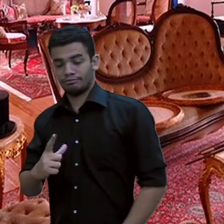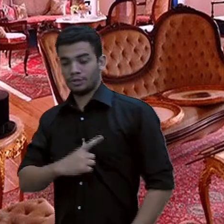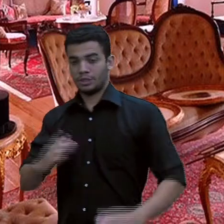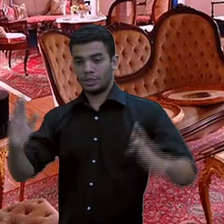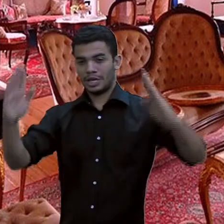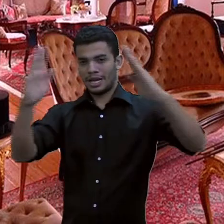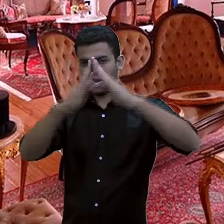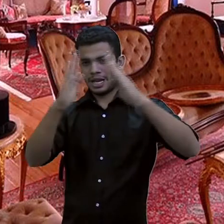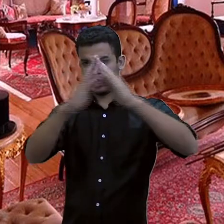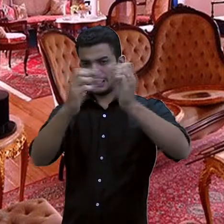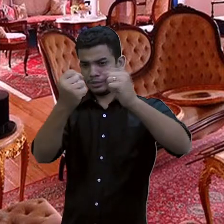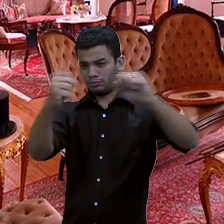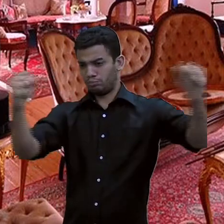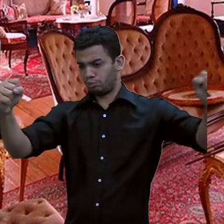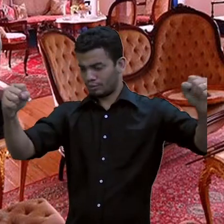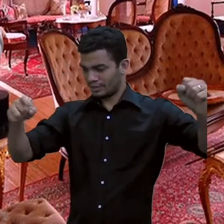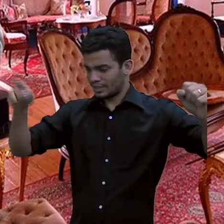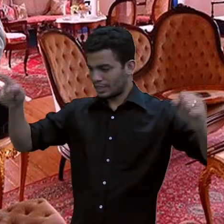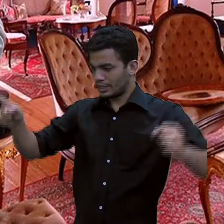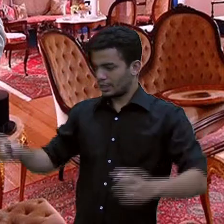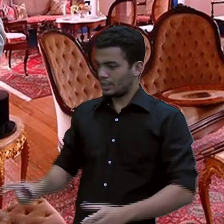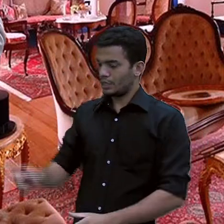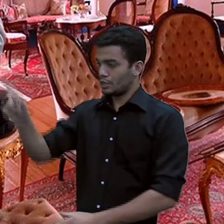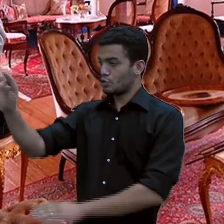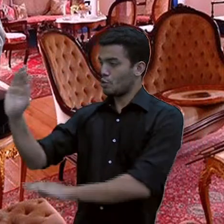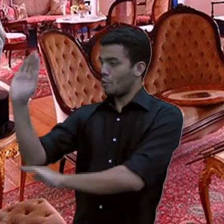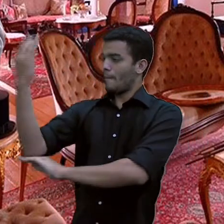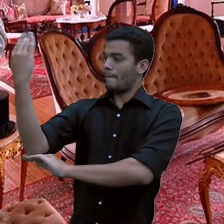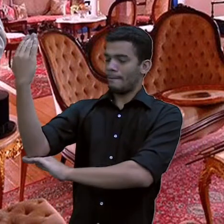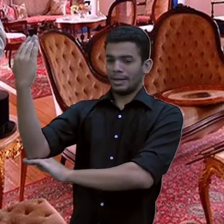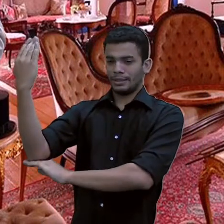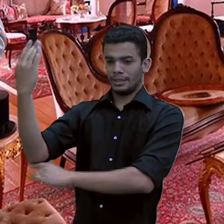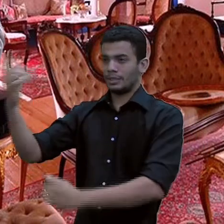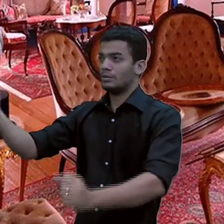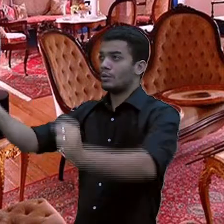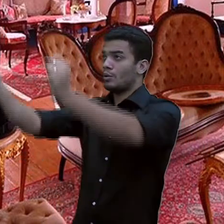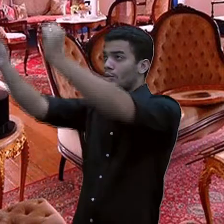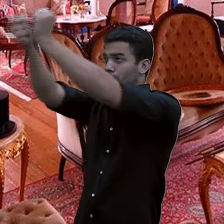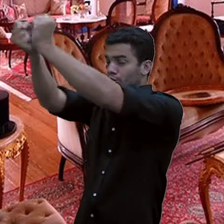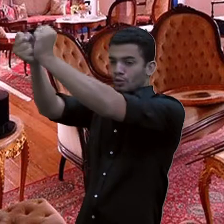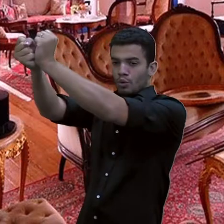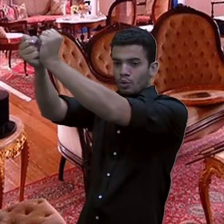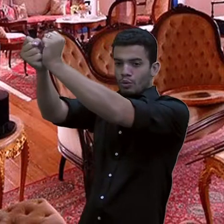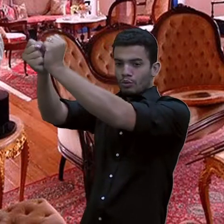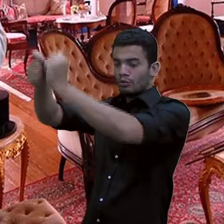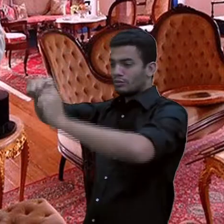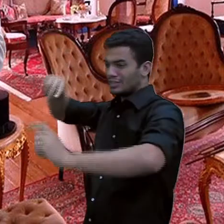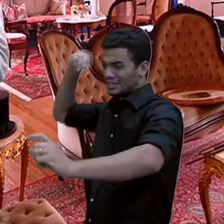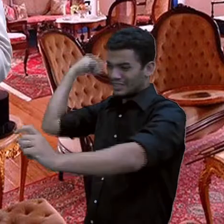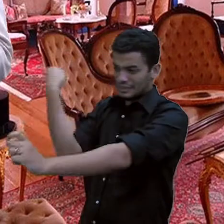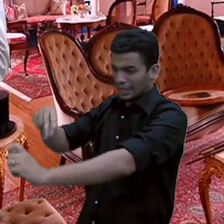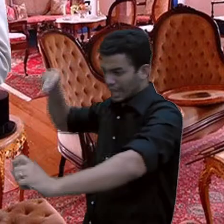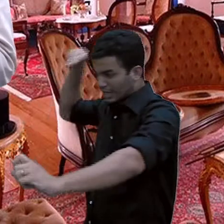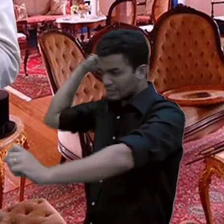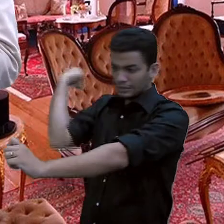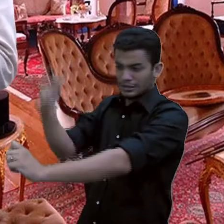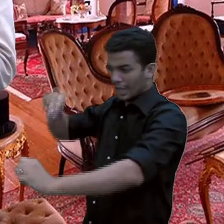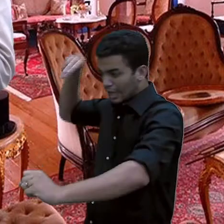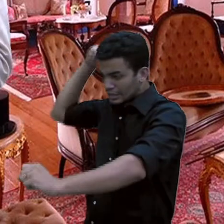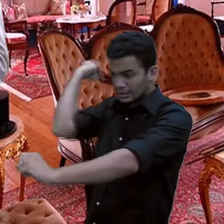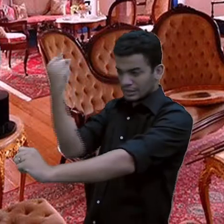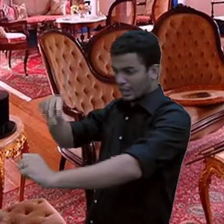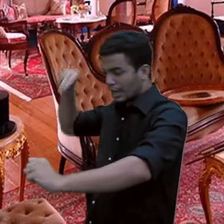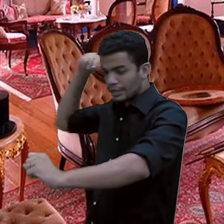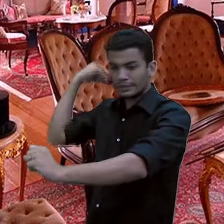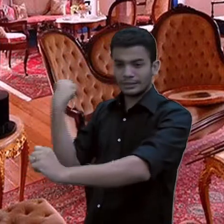para açoitá-los, para que os outros pudessem ver o que estava acontecendo, o açoite, né? O